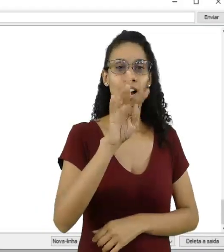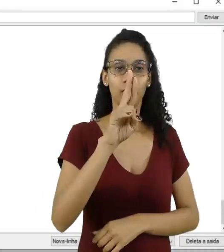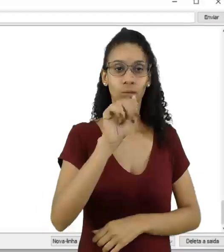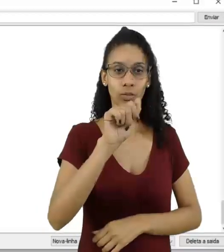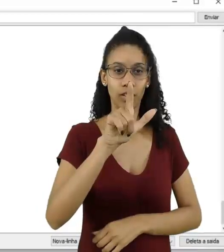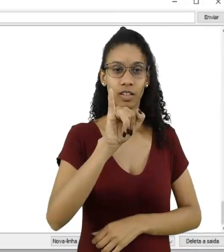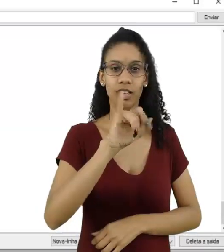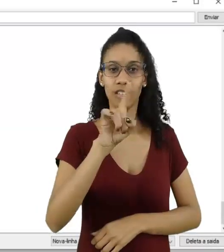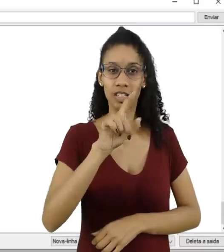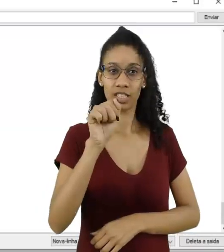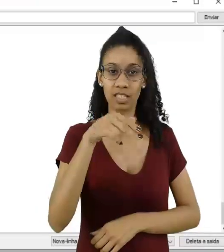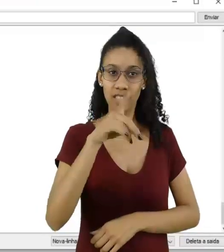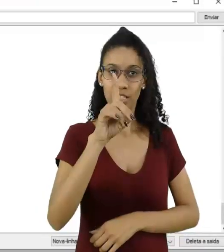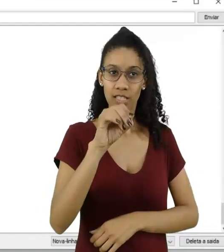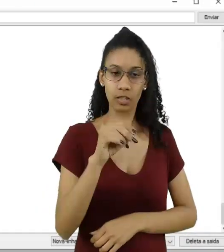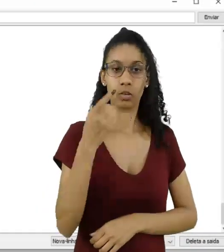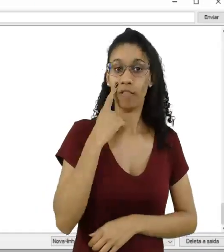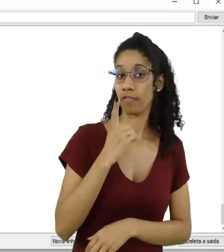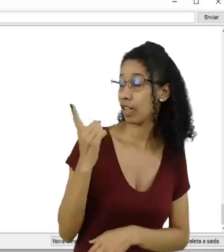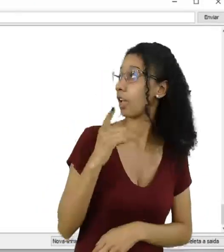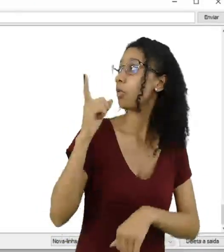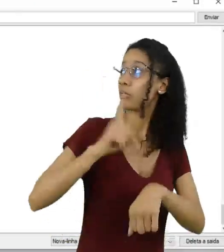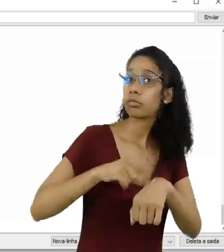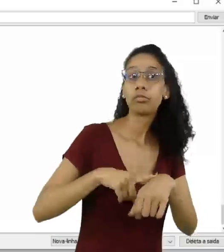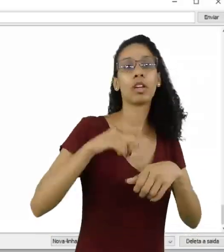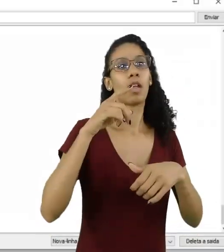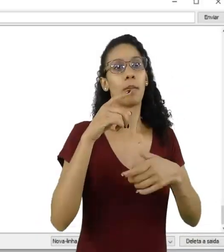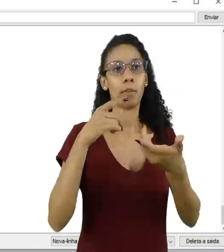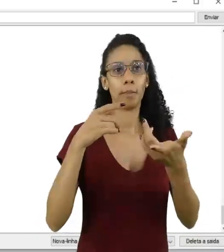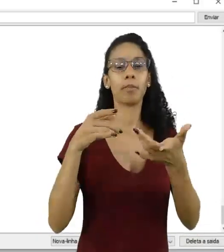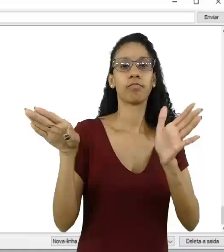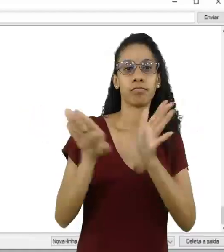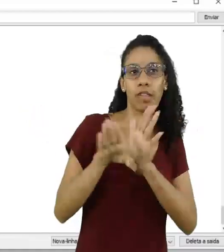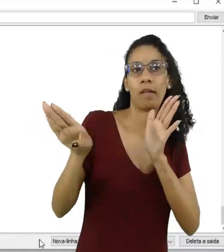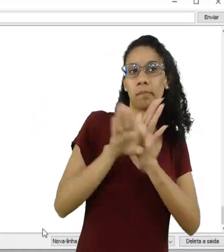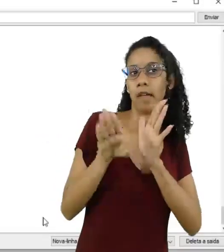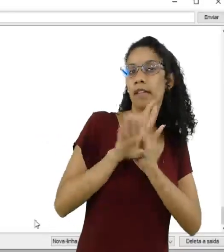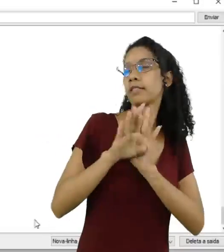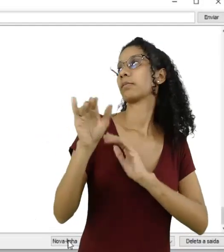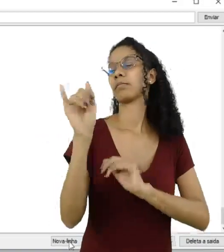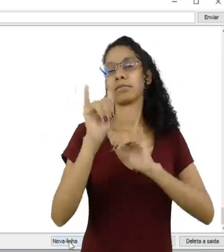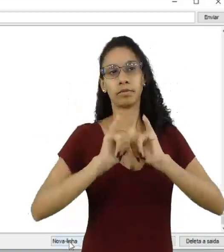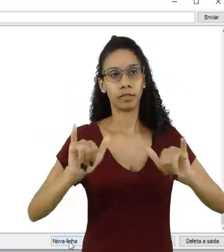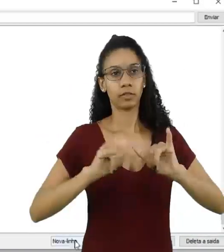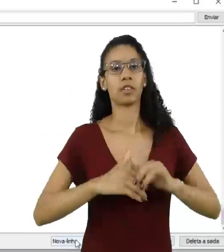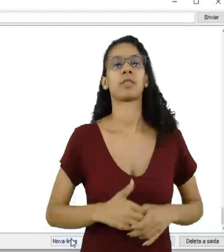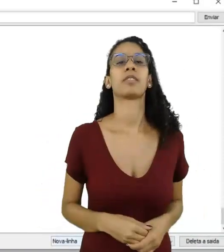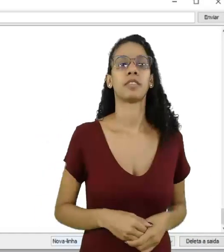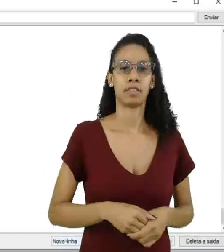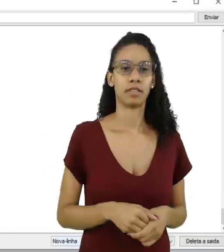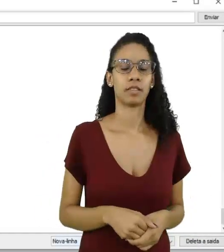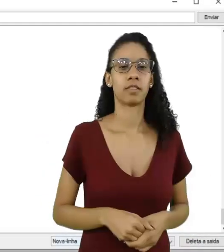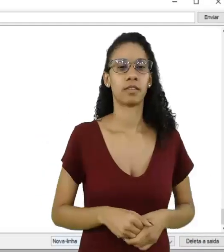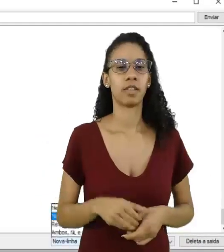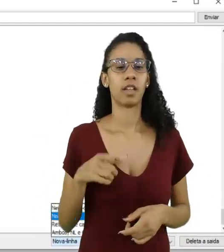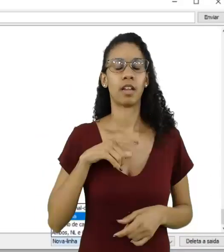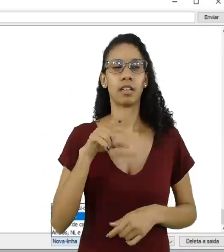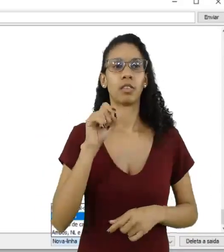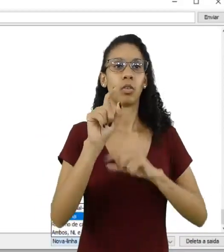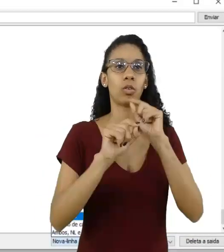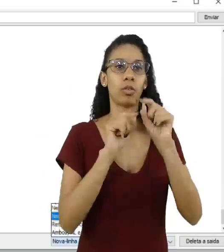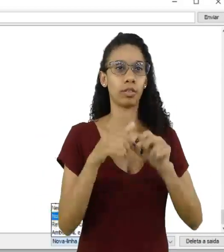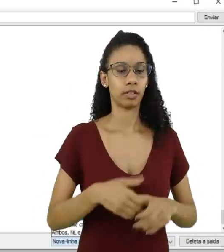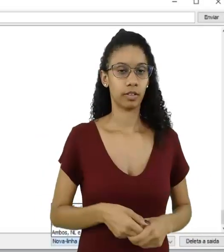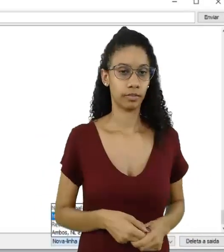Tá? Esse timestamp é o tempo, a hora que ele está recebendo essa informação. Aqui eu tenho a opção do